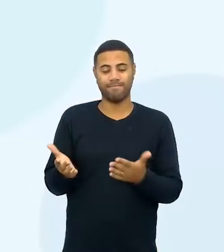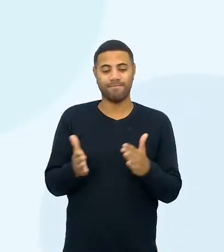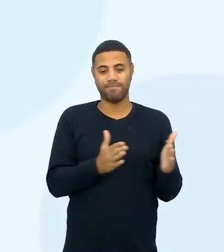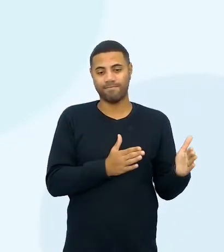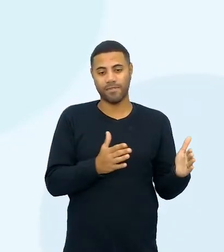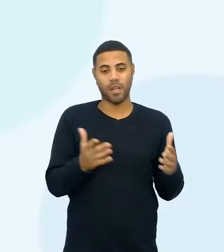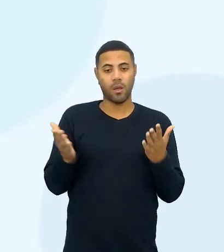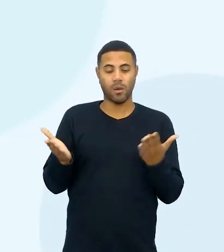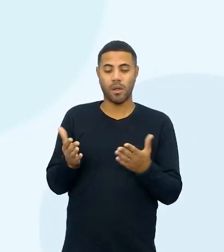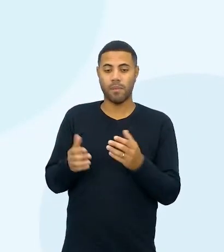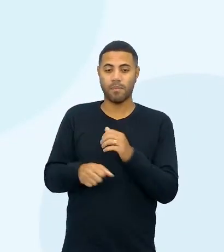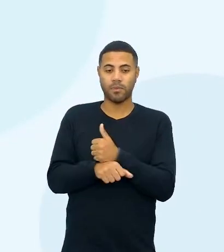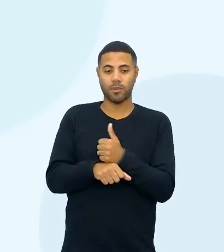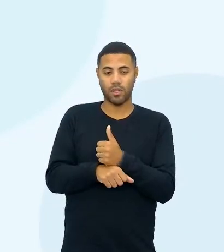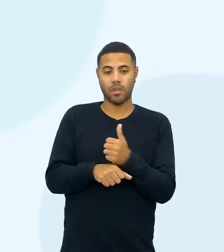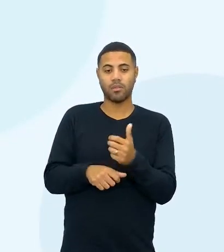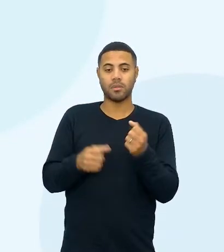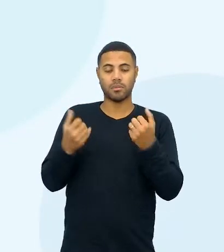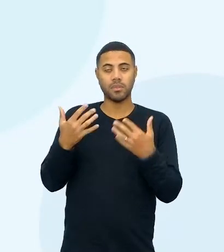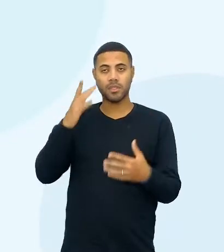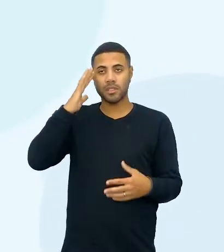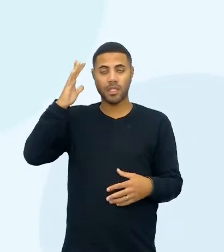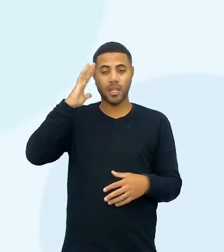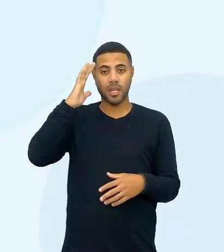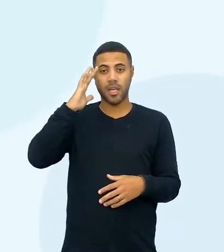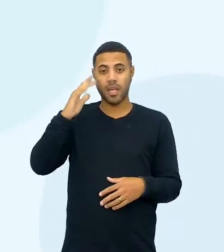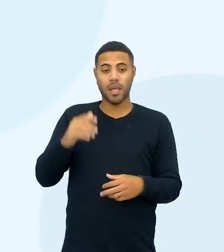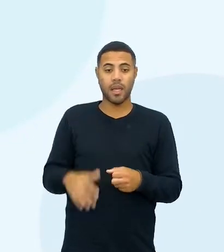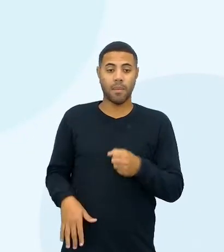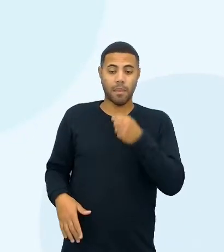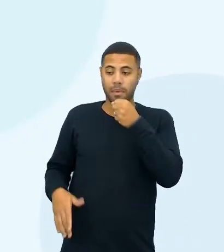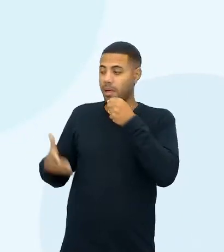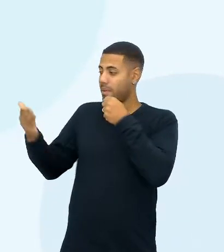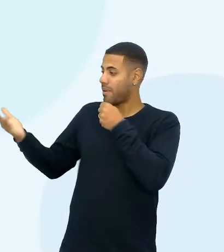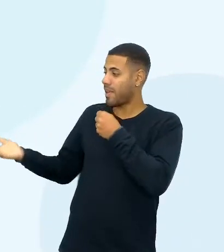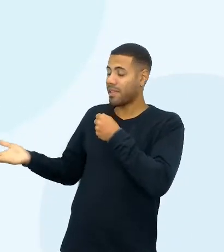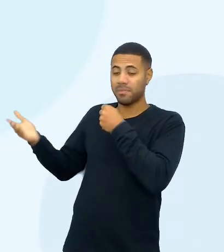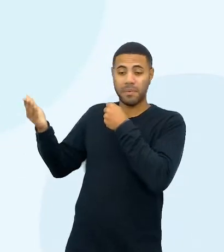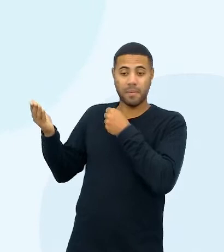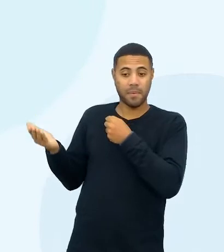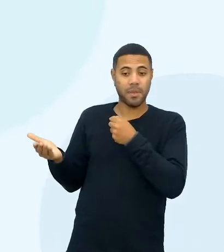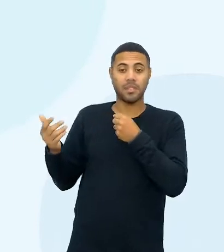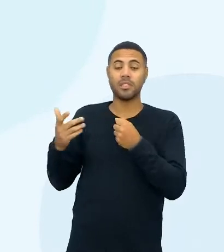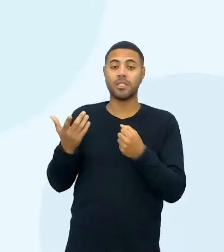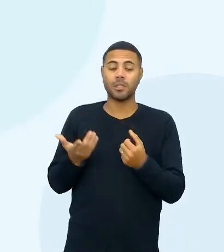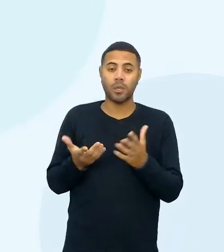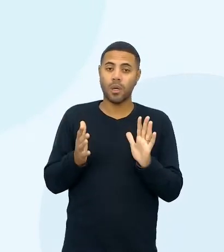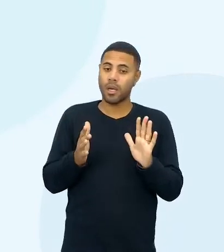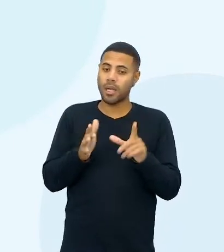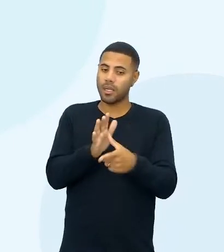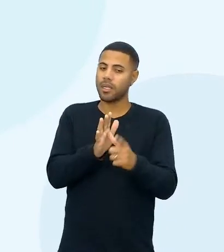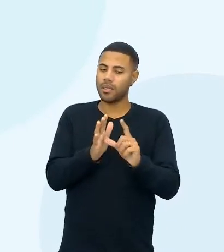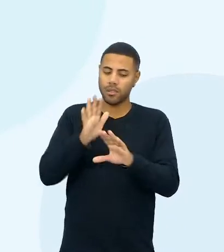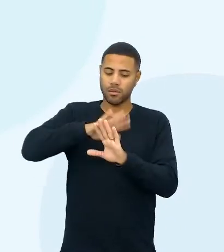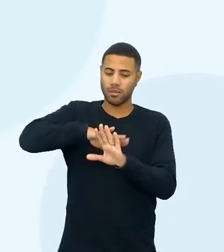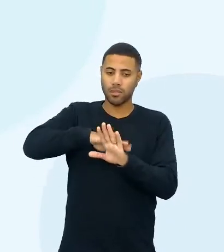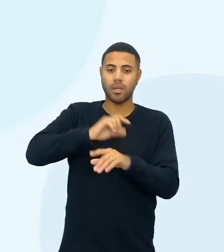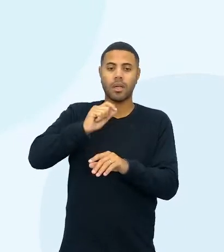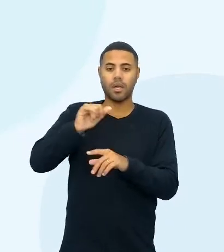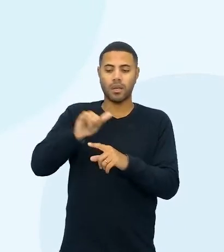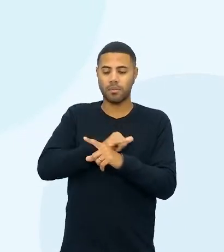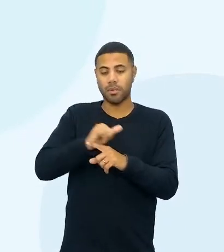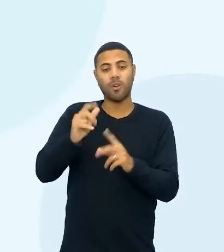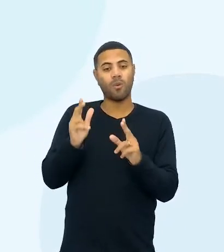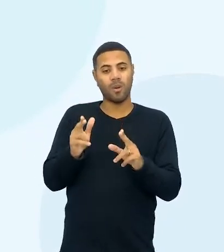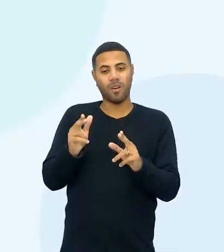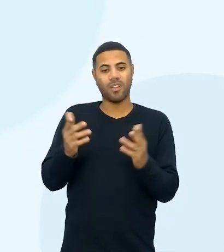Então, imagine um programa, até chegar no apresentador, quantas pessoas estão ali por trás. É igual nós duas hoje aqui.